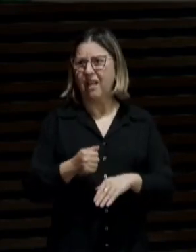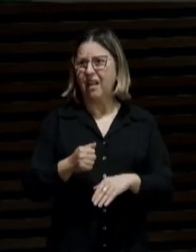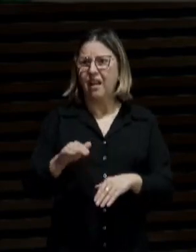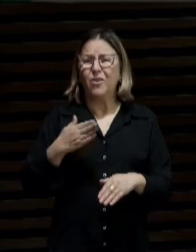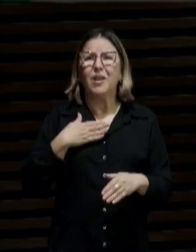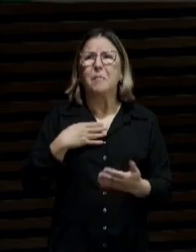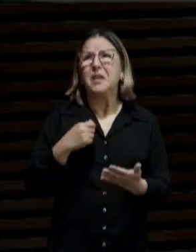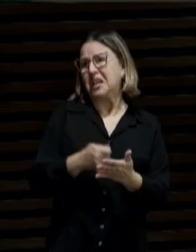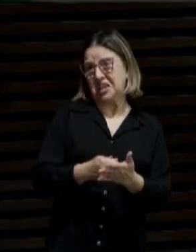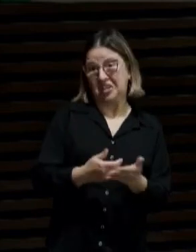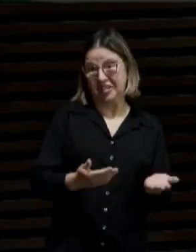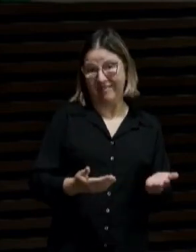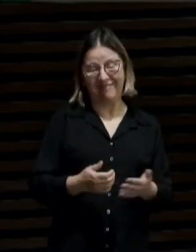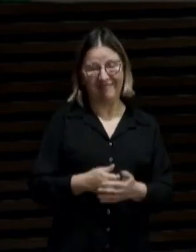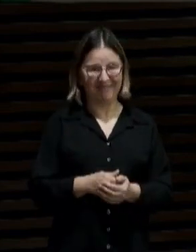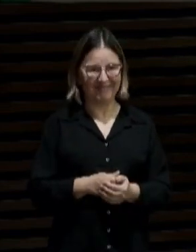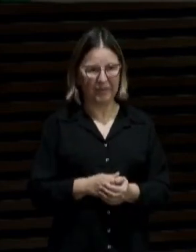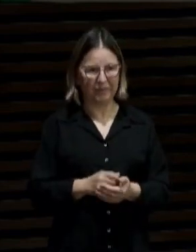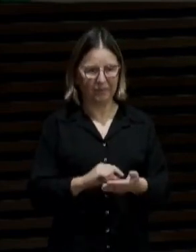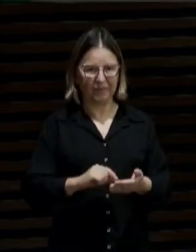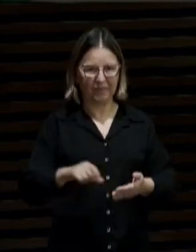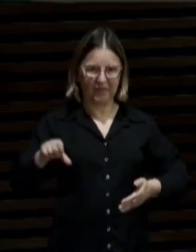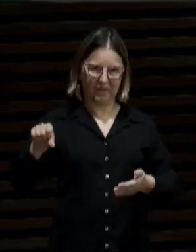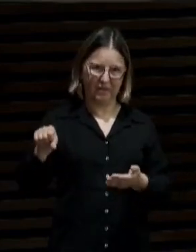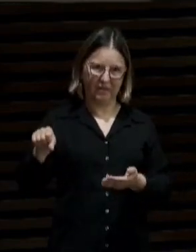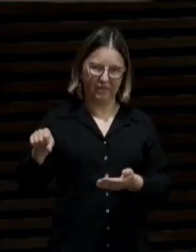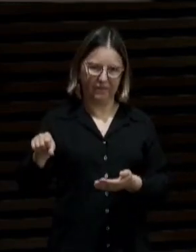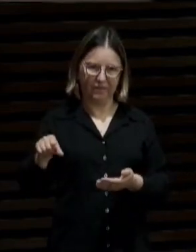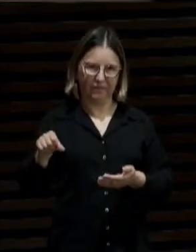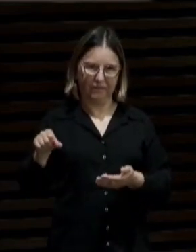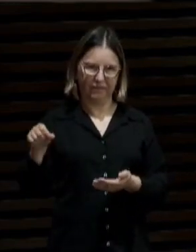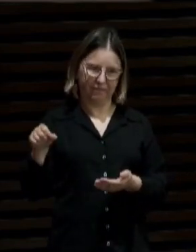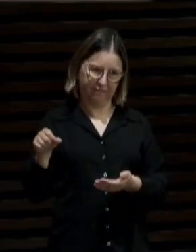minuta. Versículo 9. Respondeu-lhe,